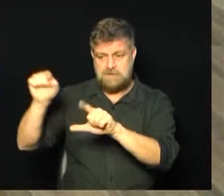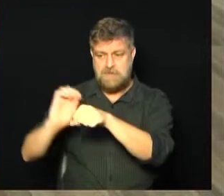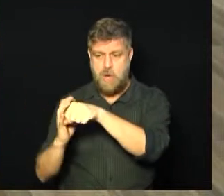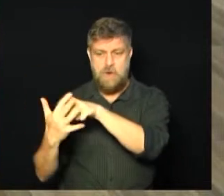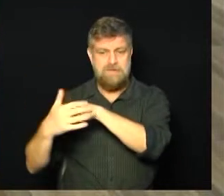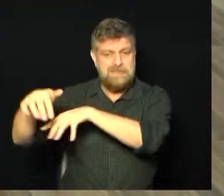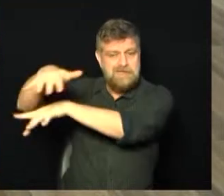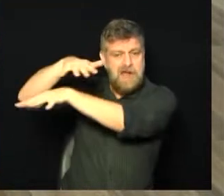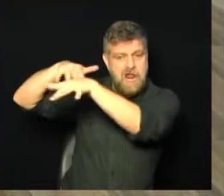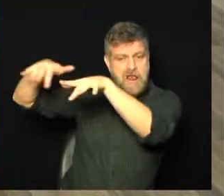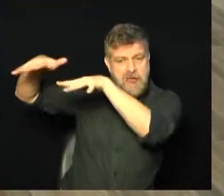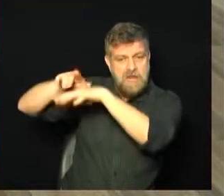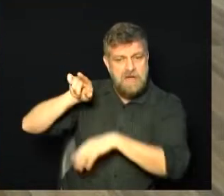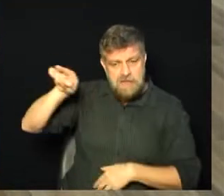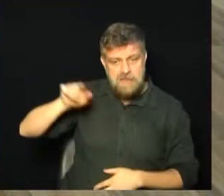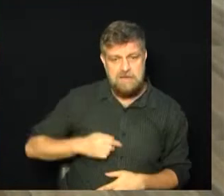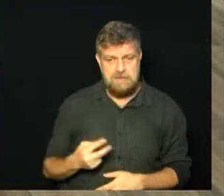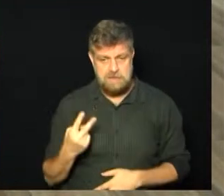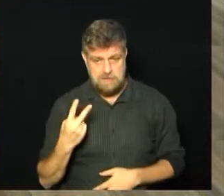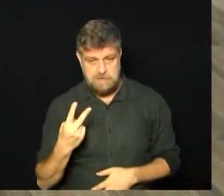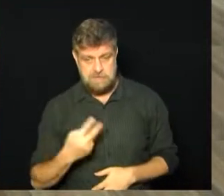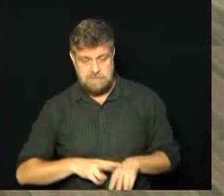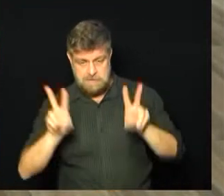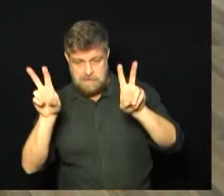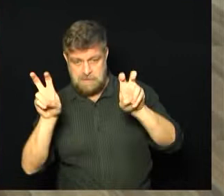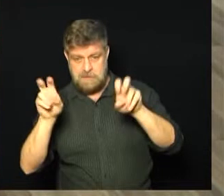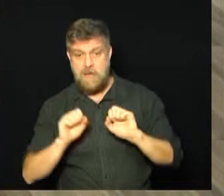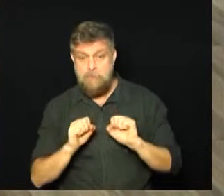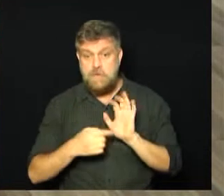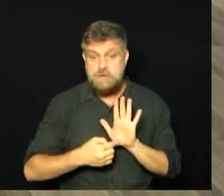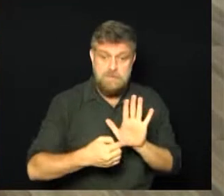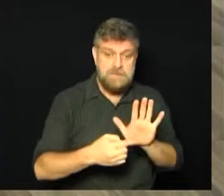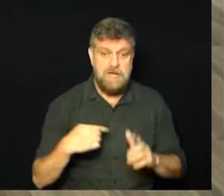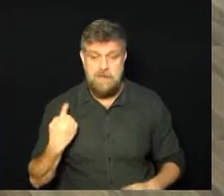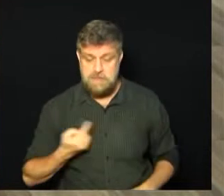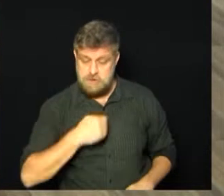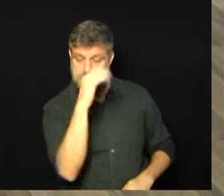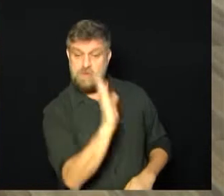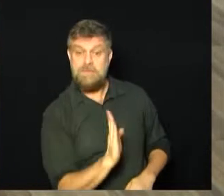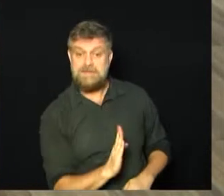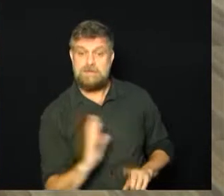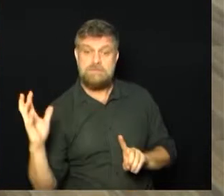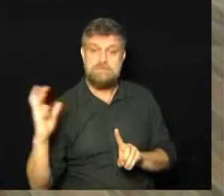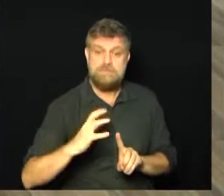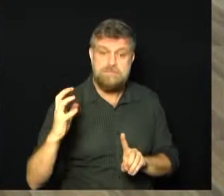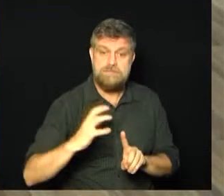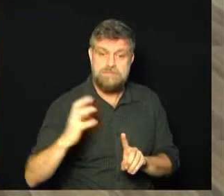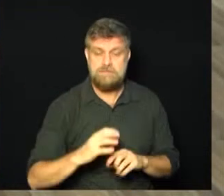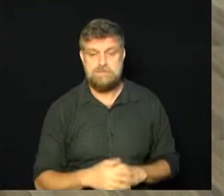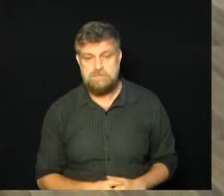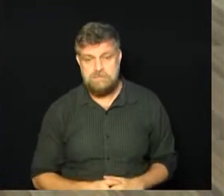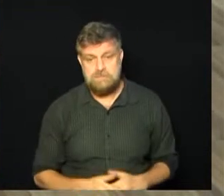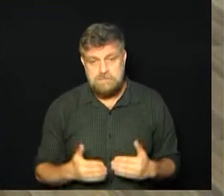que esses dois casos, né, pode sinalizar para a gente aqui no Brasil?